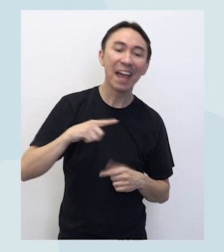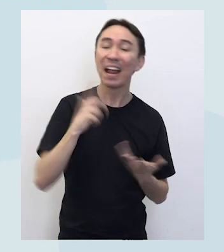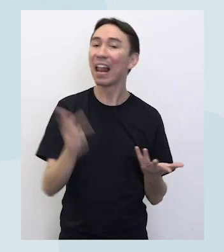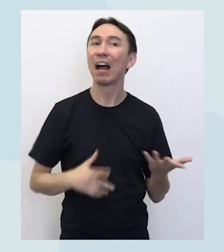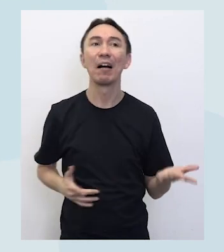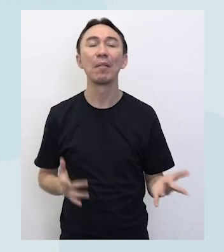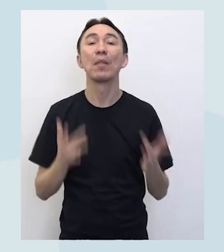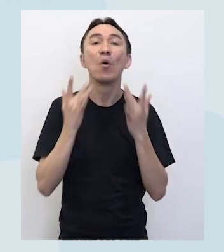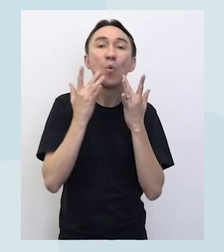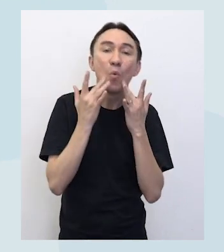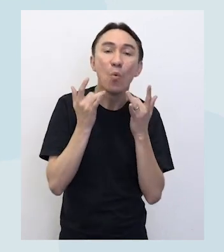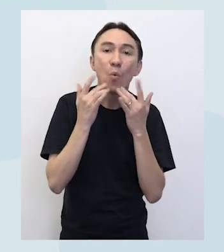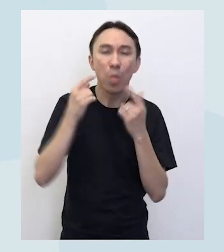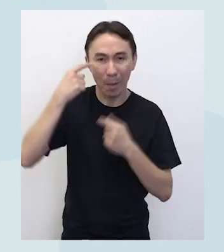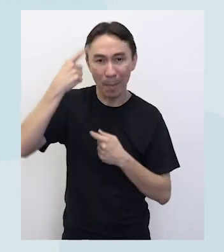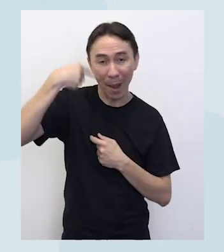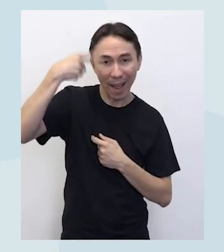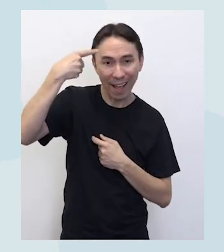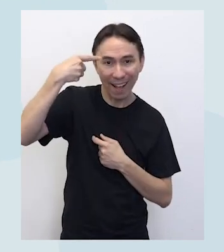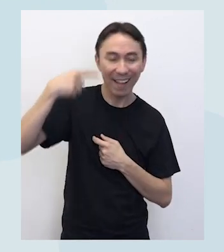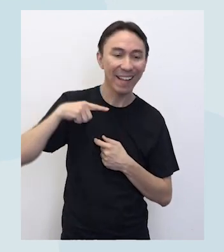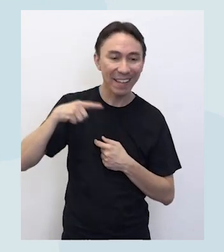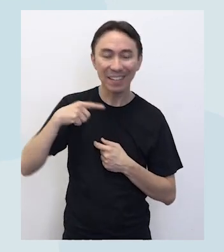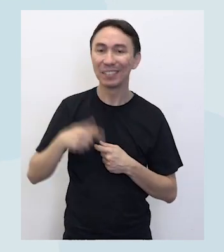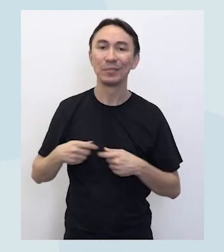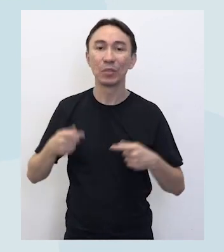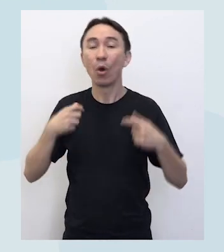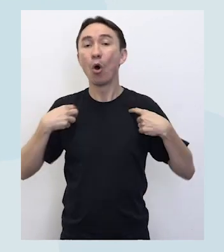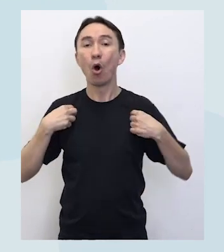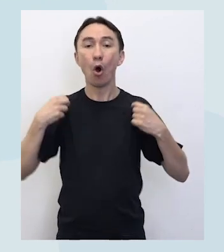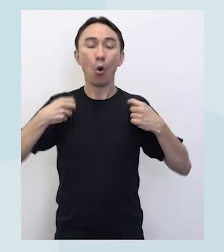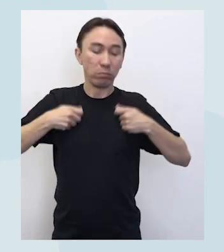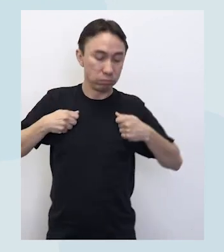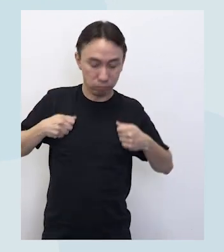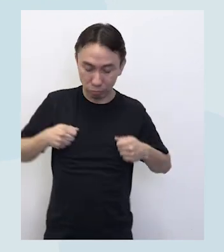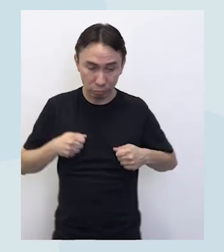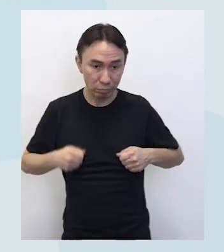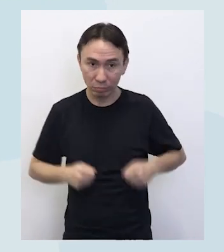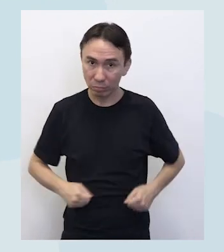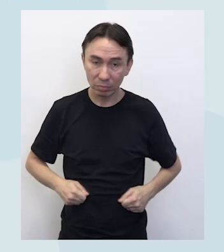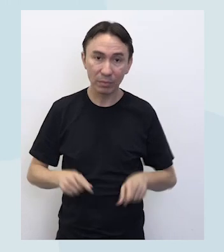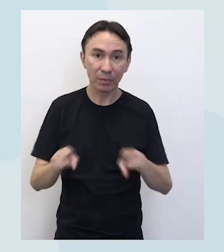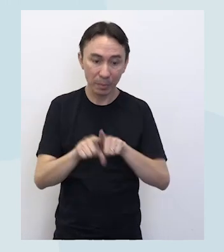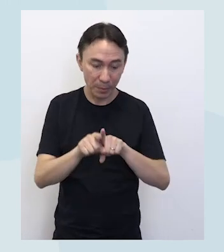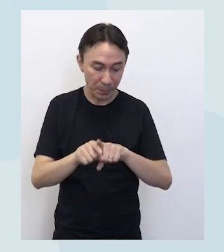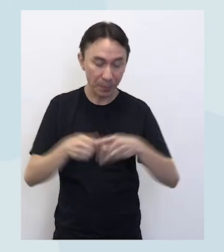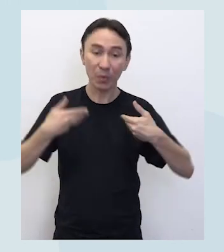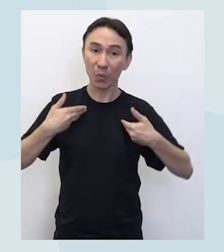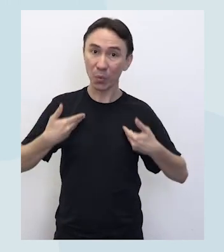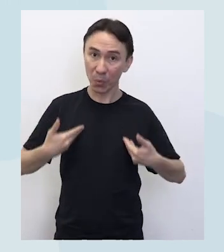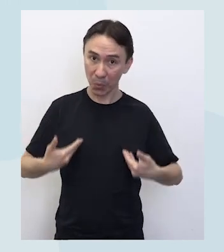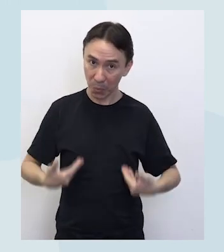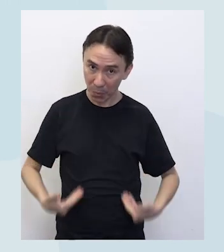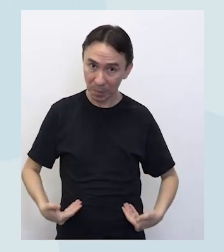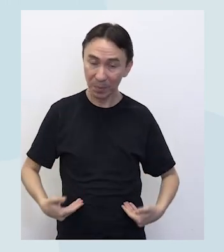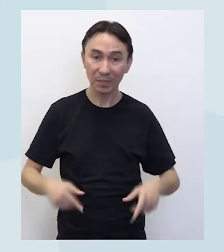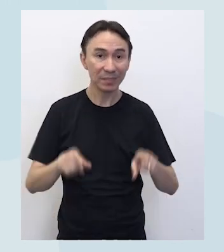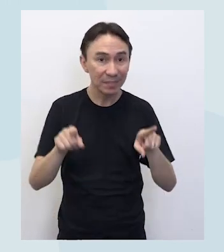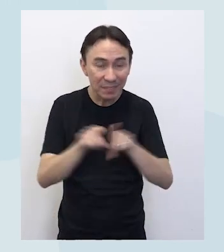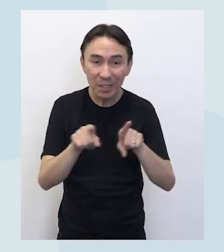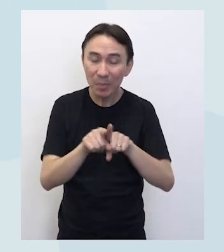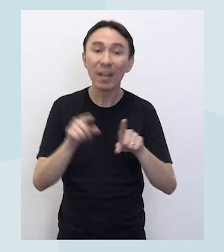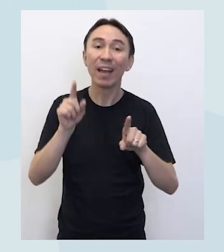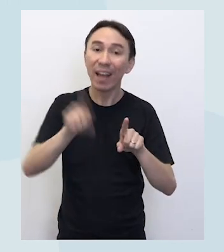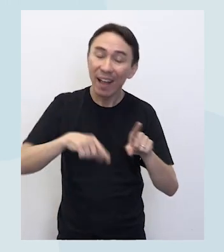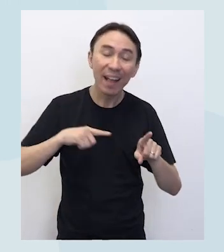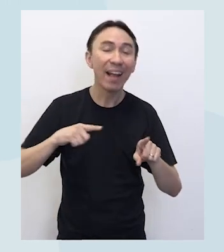atores, geralmente, eles vestem-se, né? Eles também, o corpo dele, além de ser o suporte da ação dramática, também é o